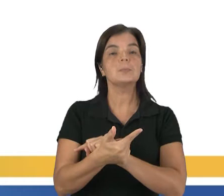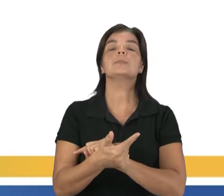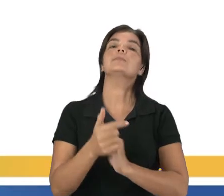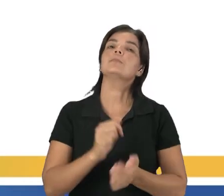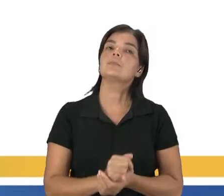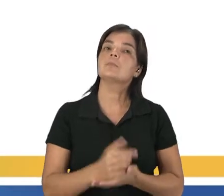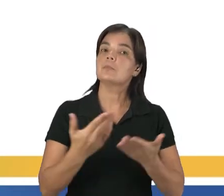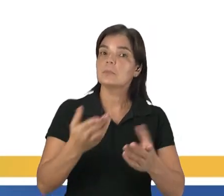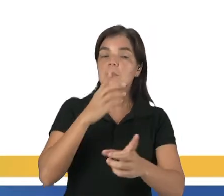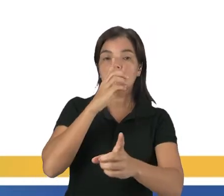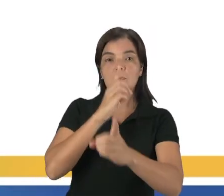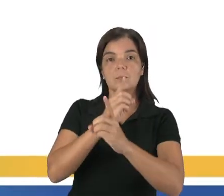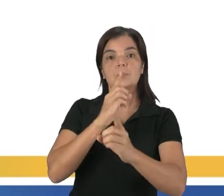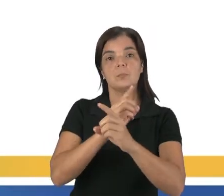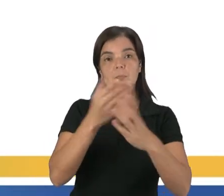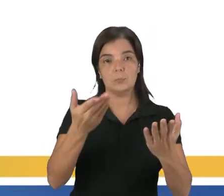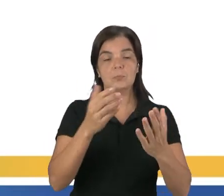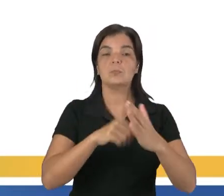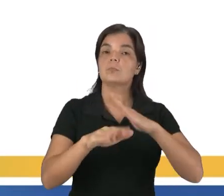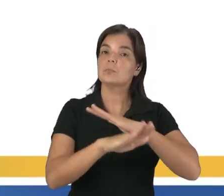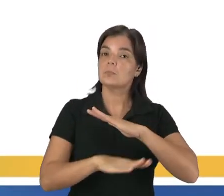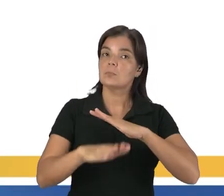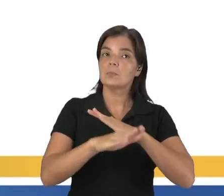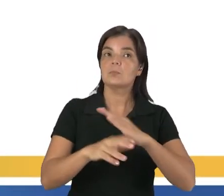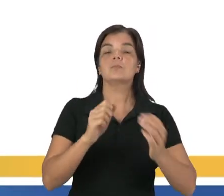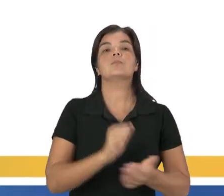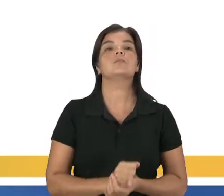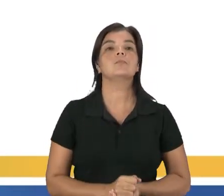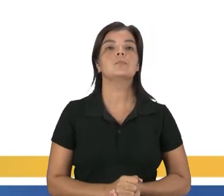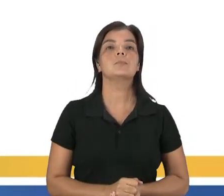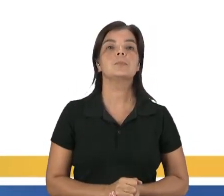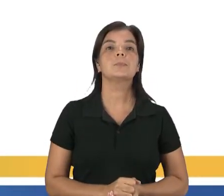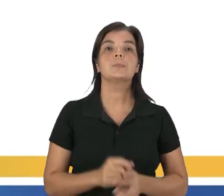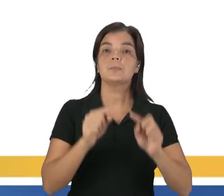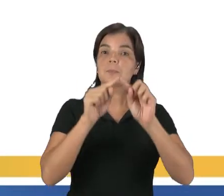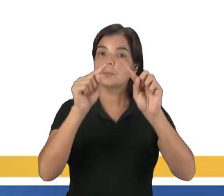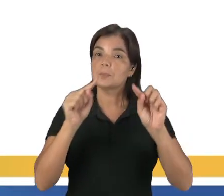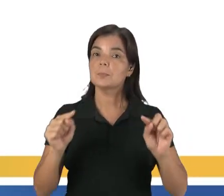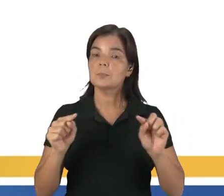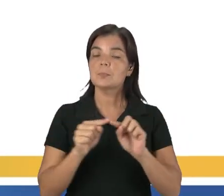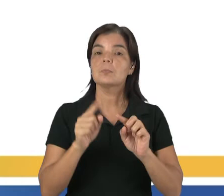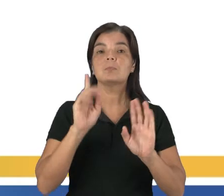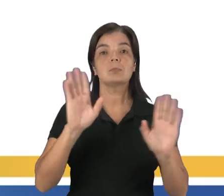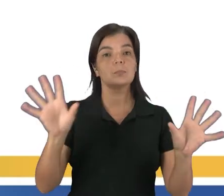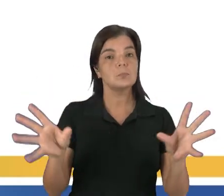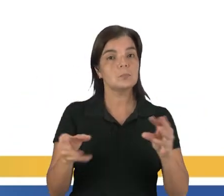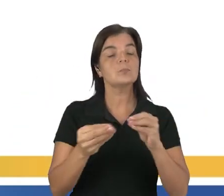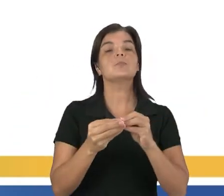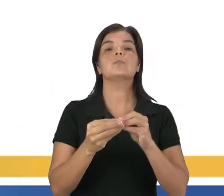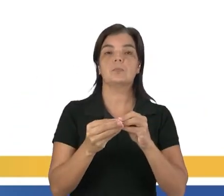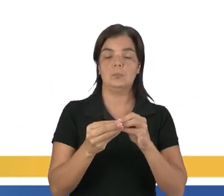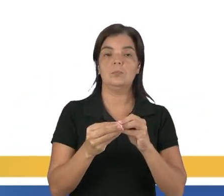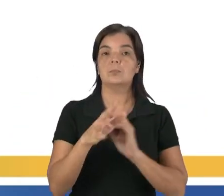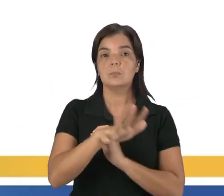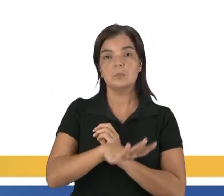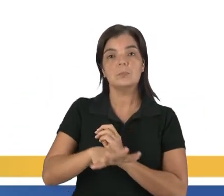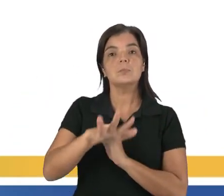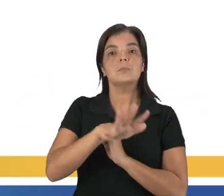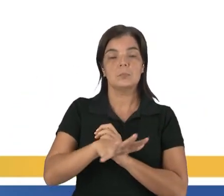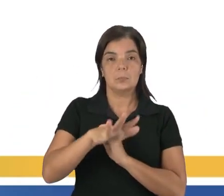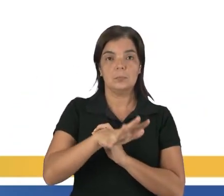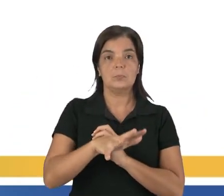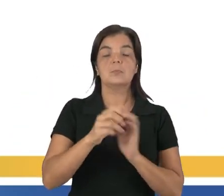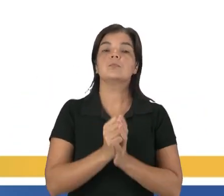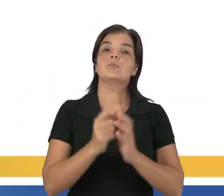2. E assim você encontra, no caso, a área do trapézio. Então, aqui a gente conseguiu já resumir, né, as áreas